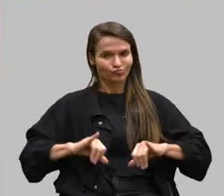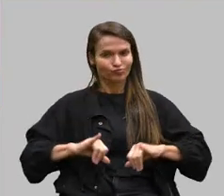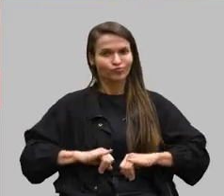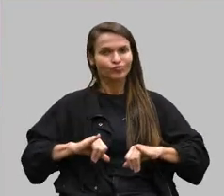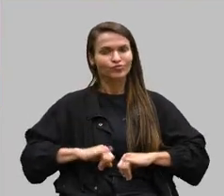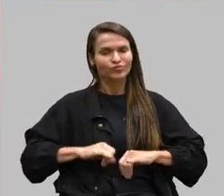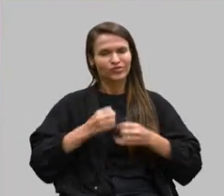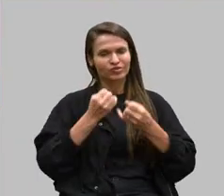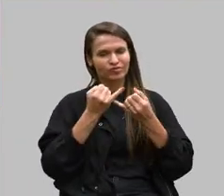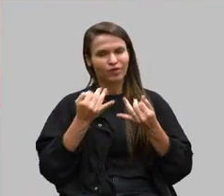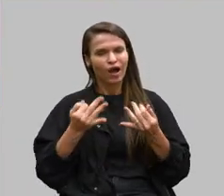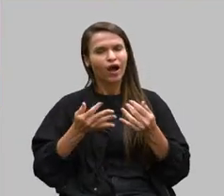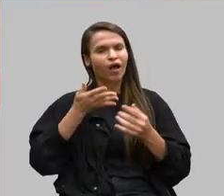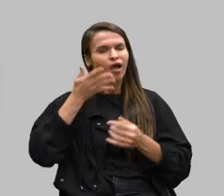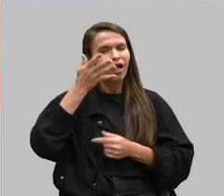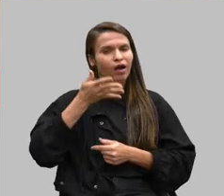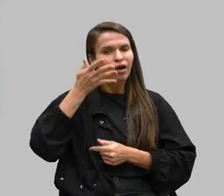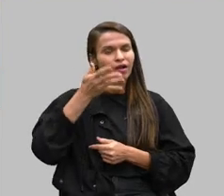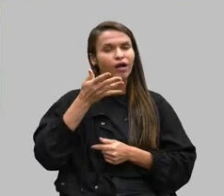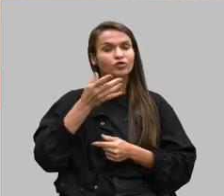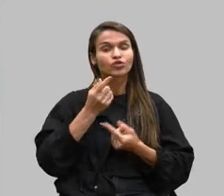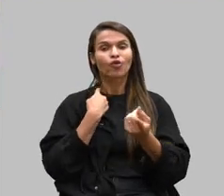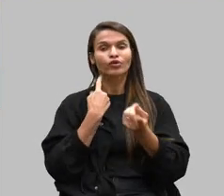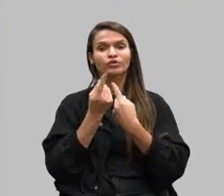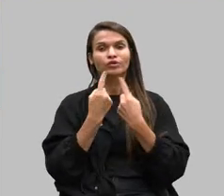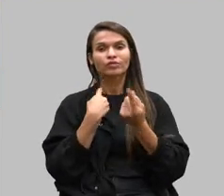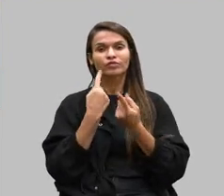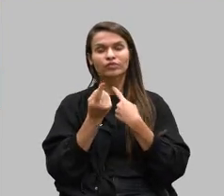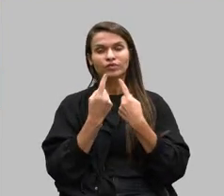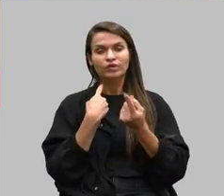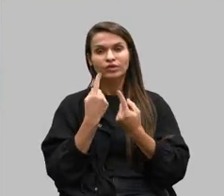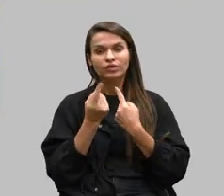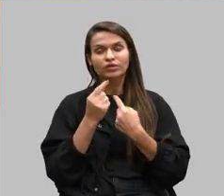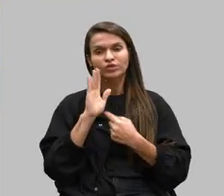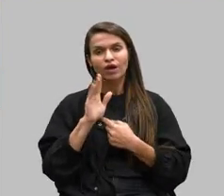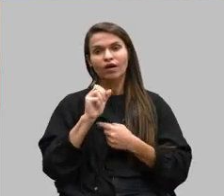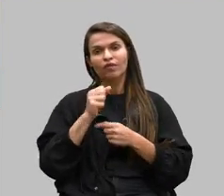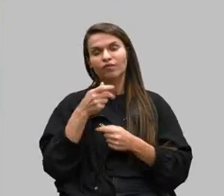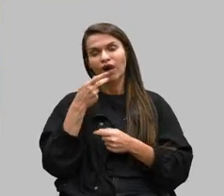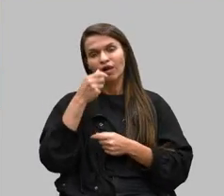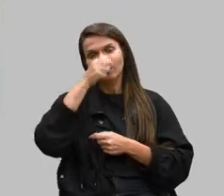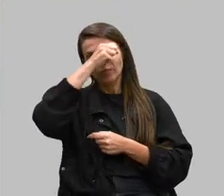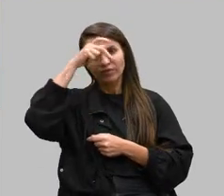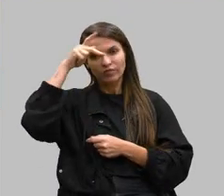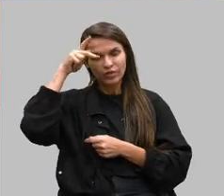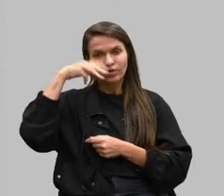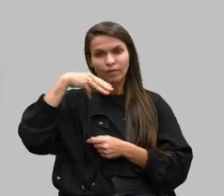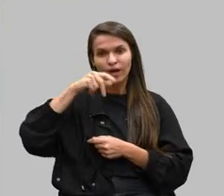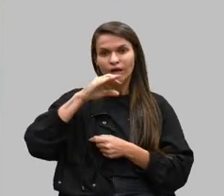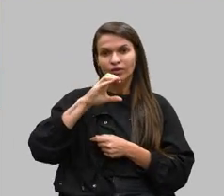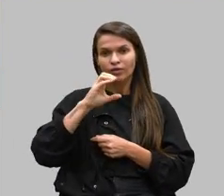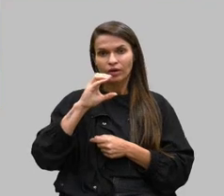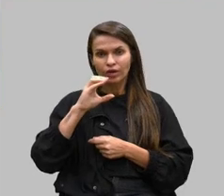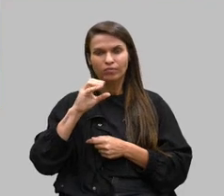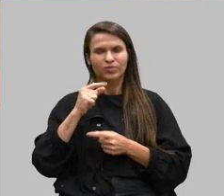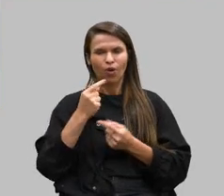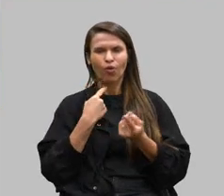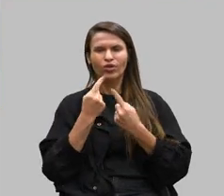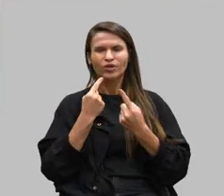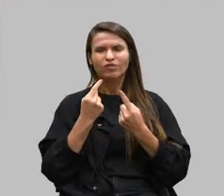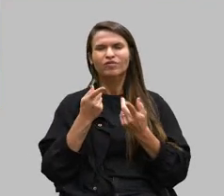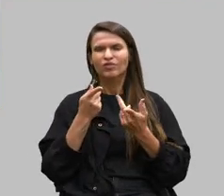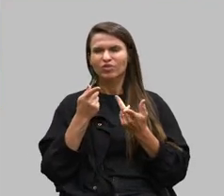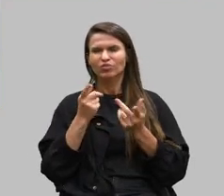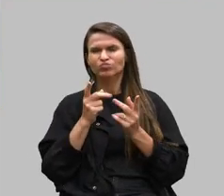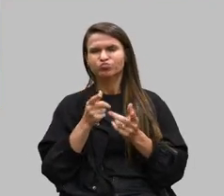relatos rodovias que e até falado aqui pelo prefeito de Mário Campos né Rodovia da Morte isso é muito triste nós